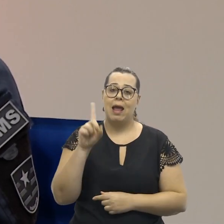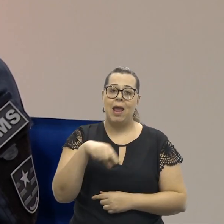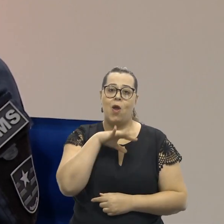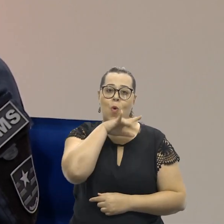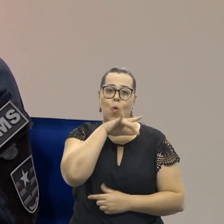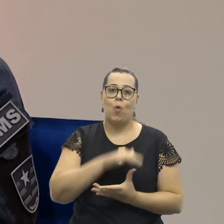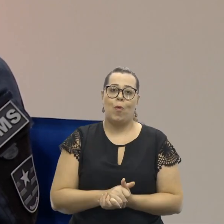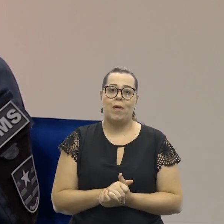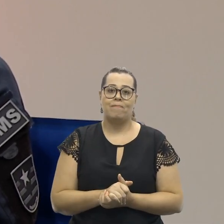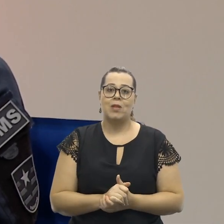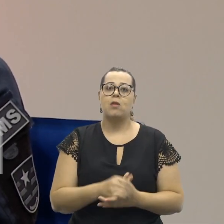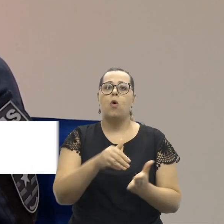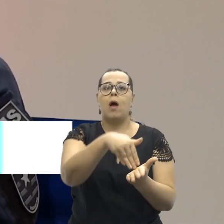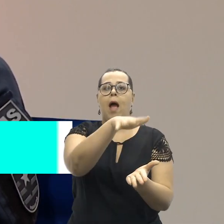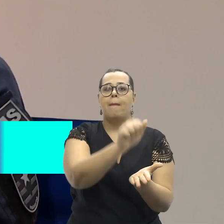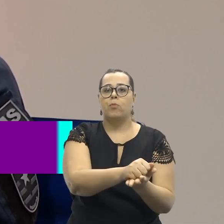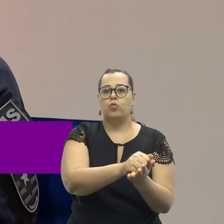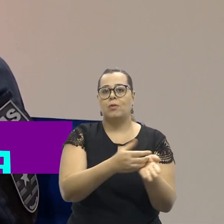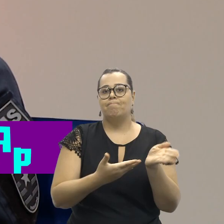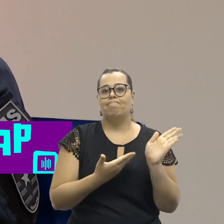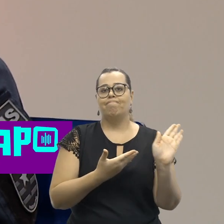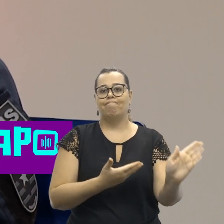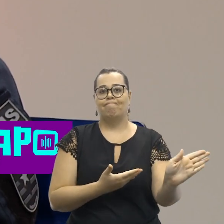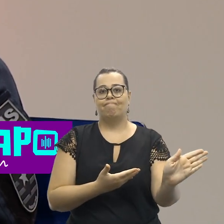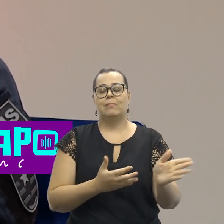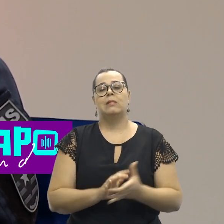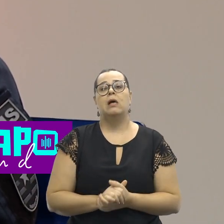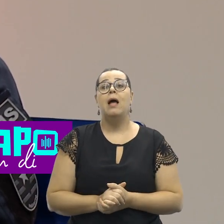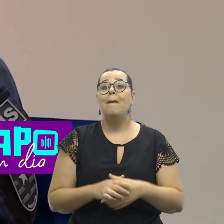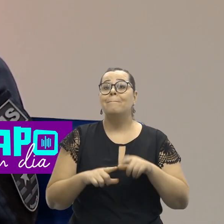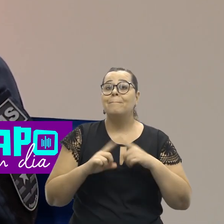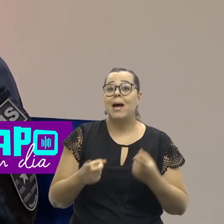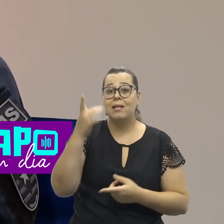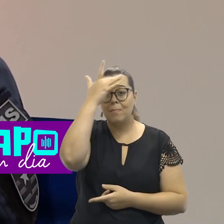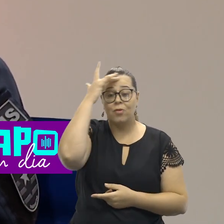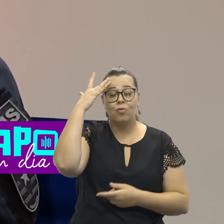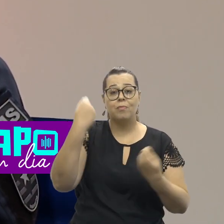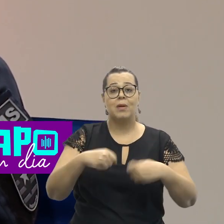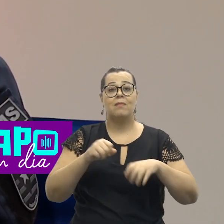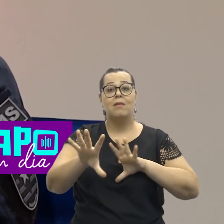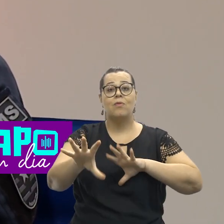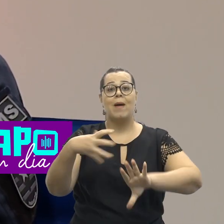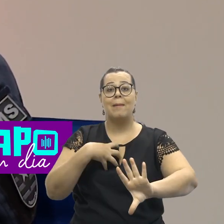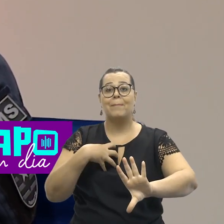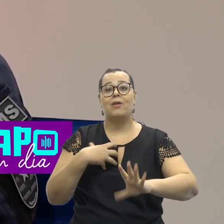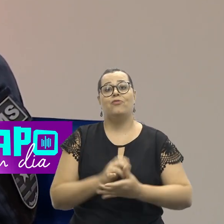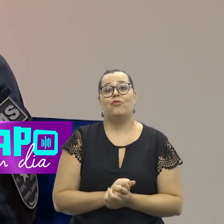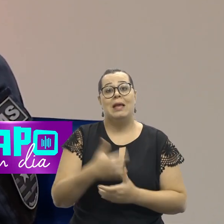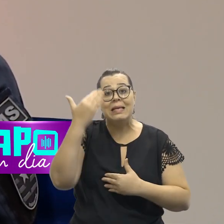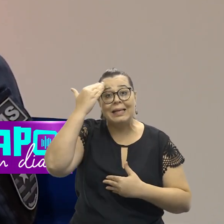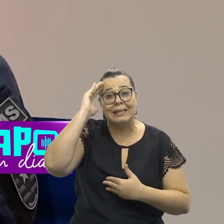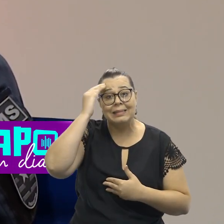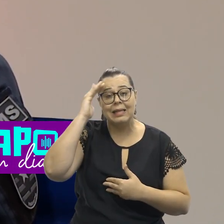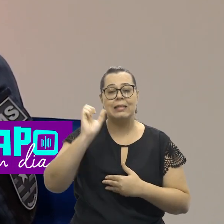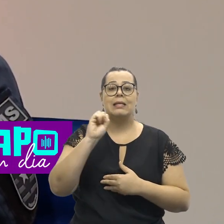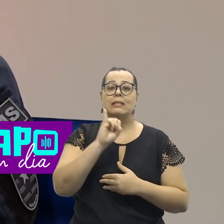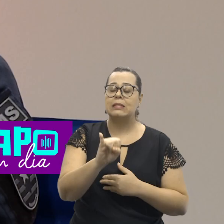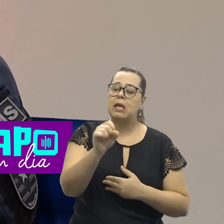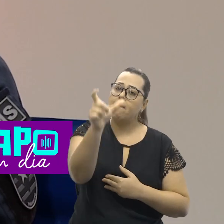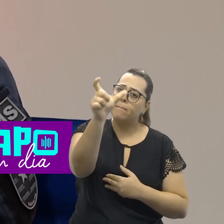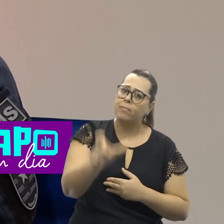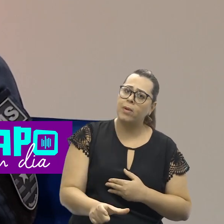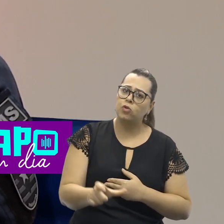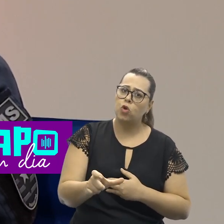dizer que a infração de trânsito, as pessoas no trânsito elas têm que agir por empatia. Então ela tem que entender que se alguém